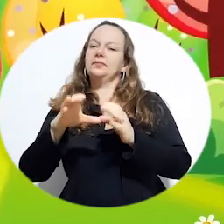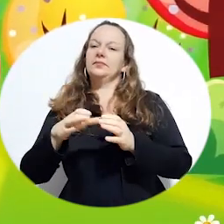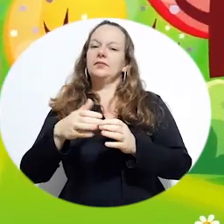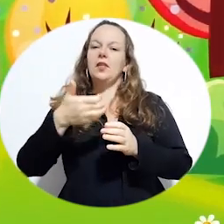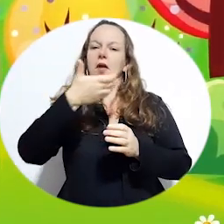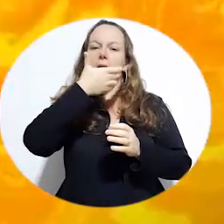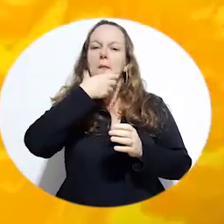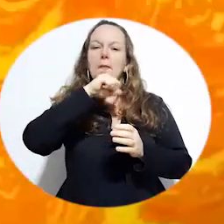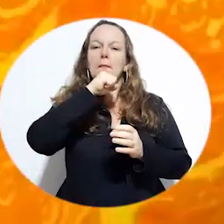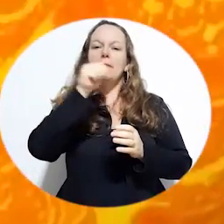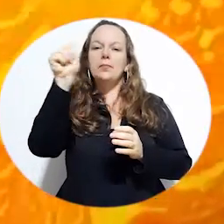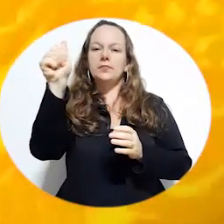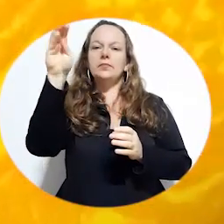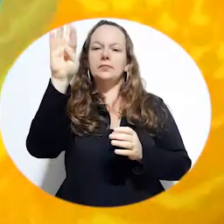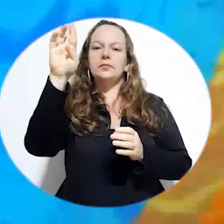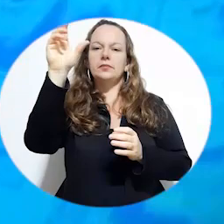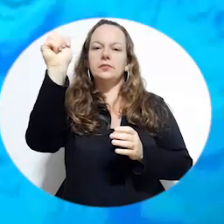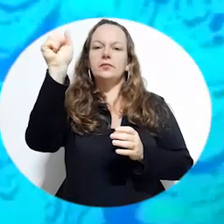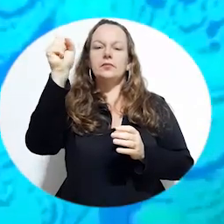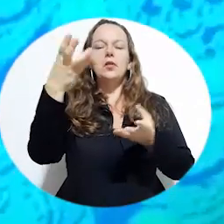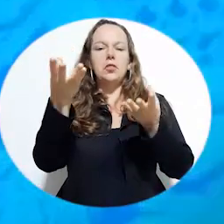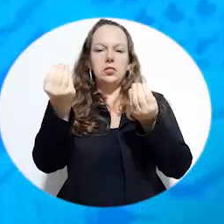Pai Abraão tem